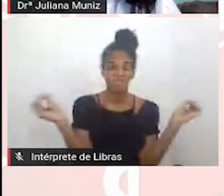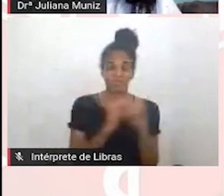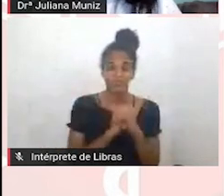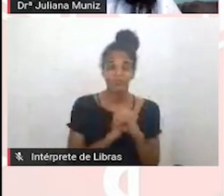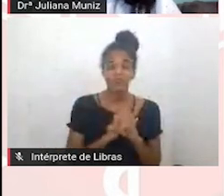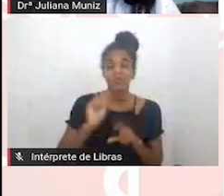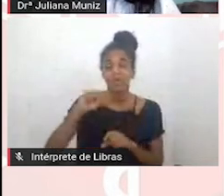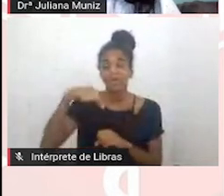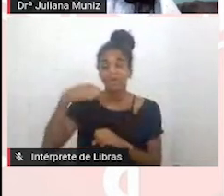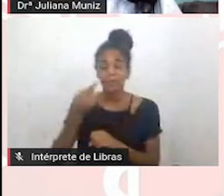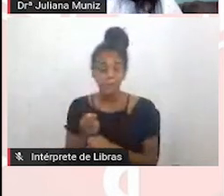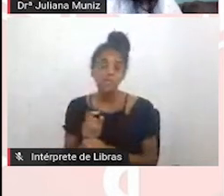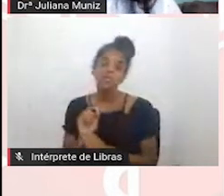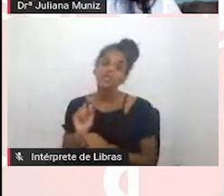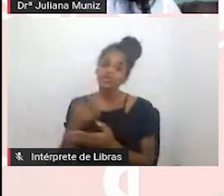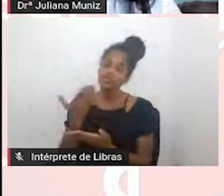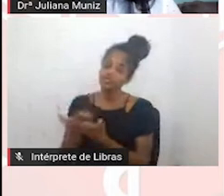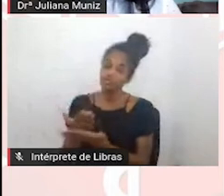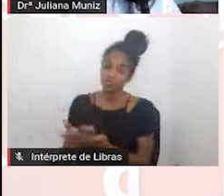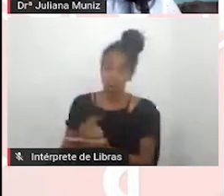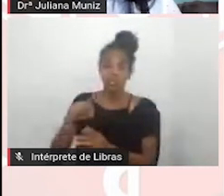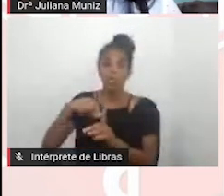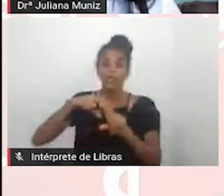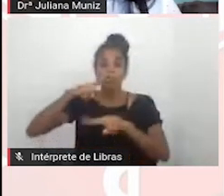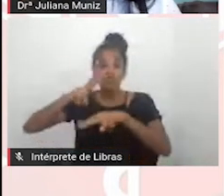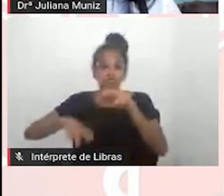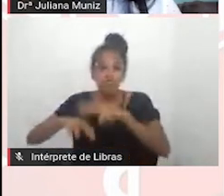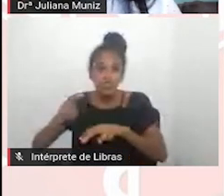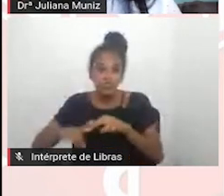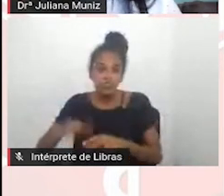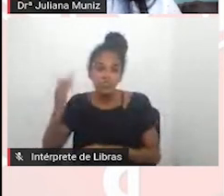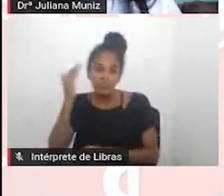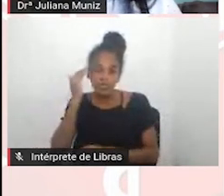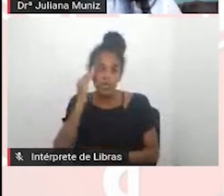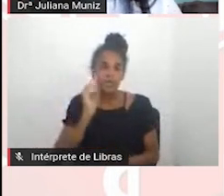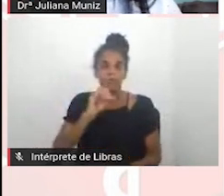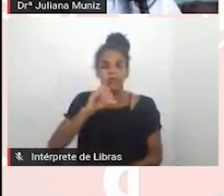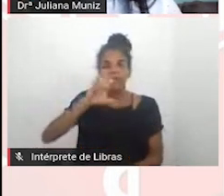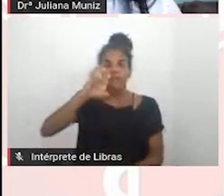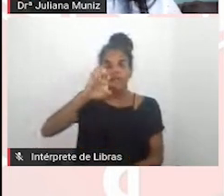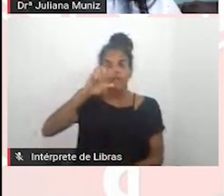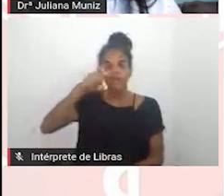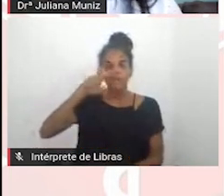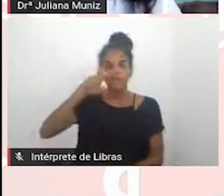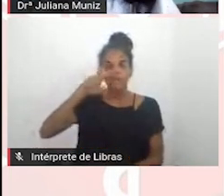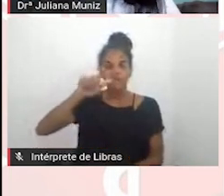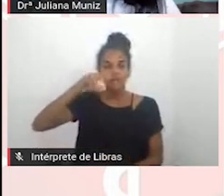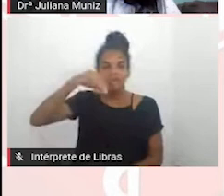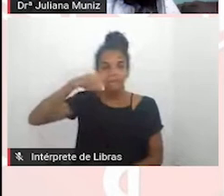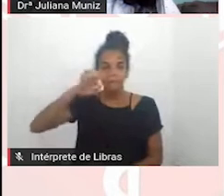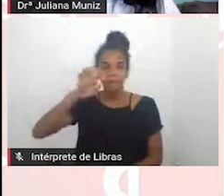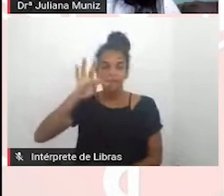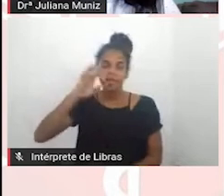miligramas por 10 dias, e mostrou diminuir a mortalidade, diminuir a necessidade de ventilação mecânica, mas